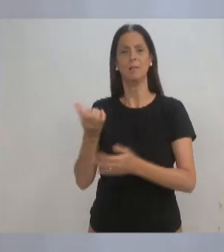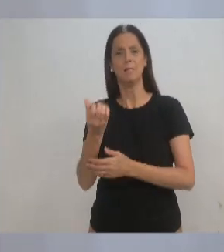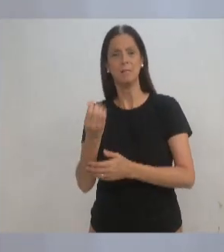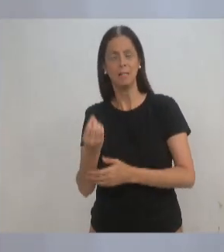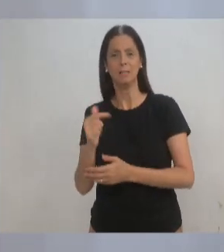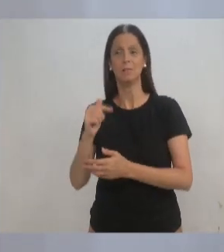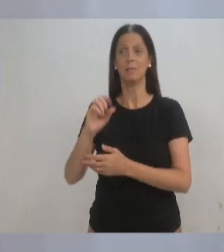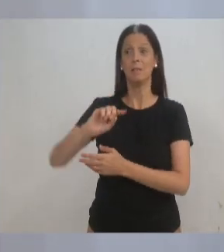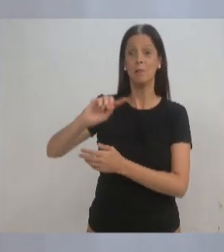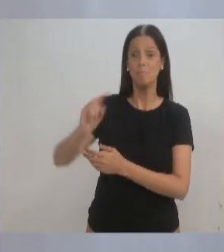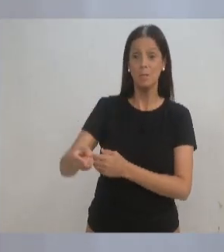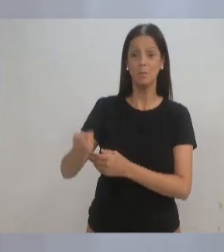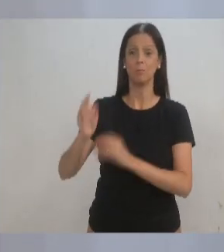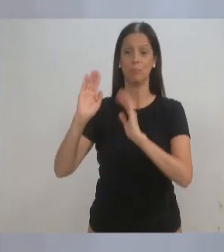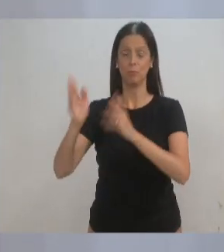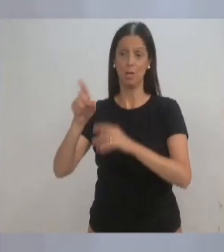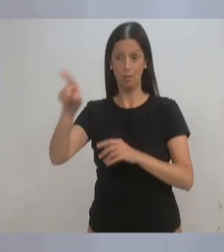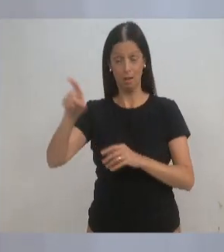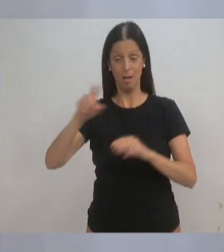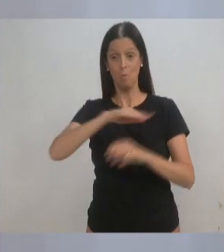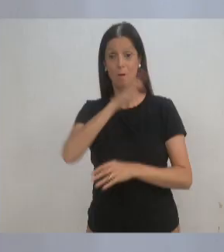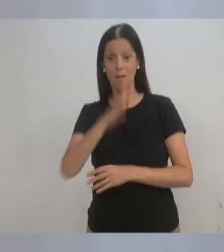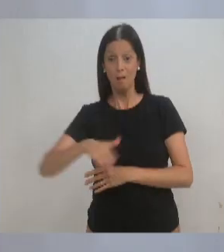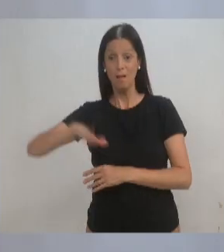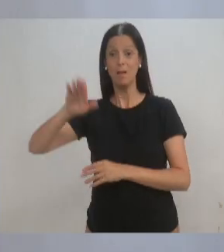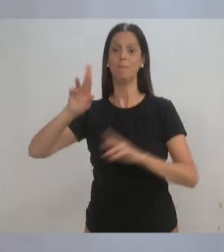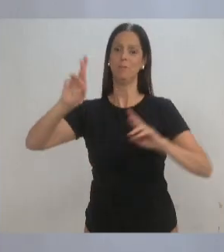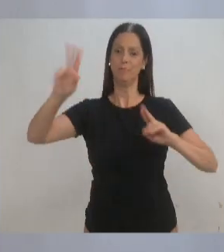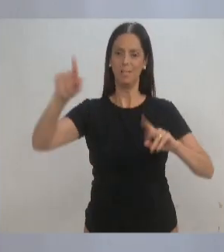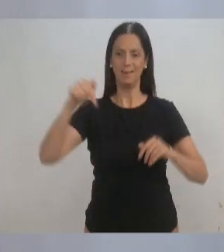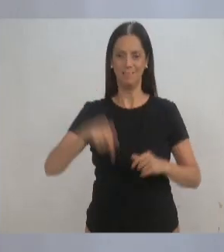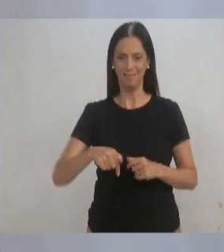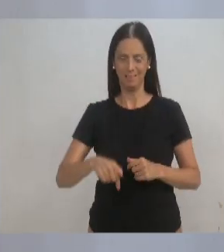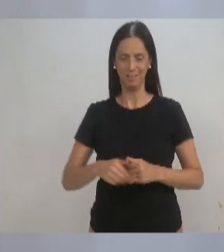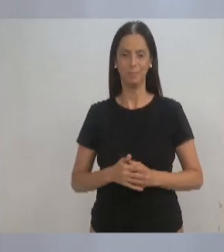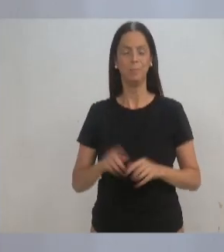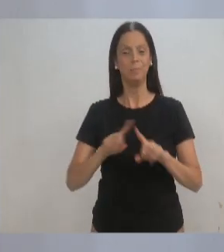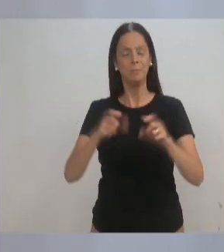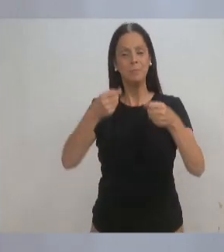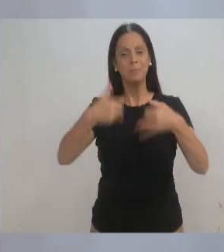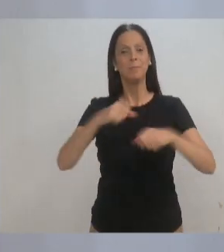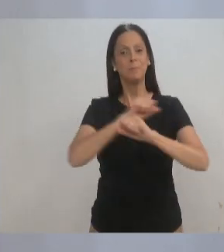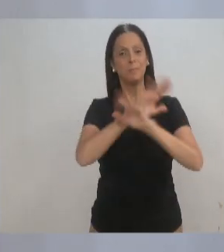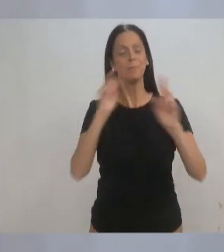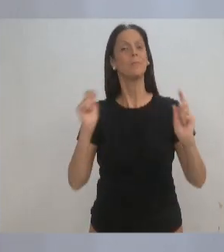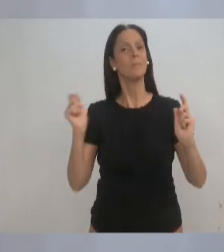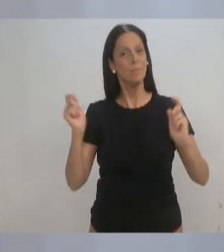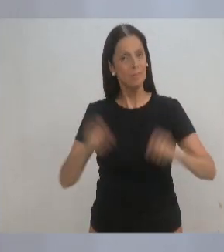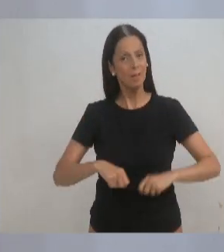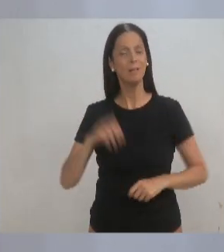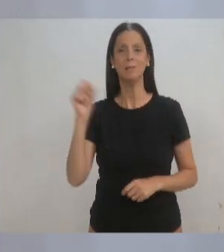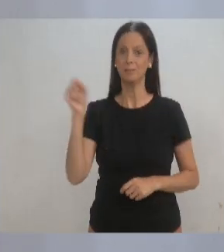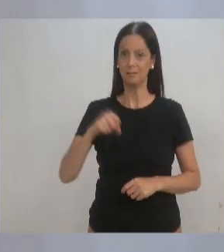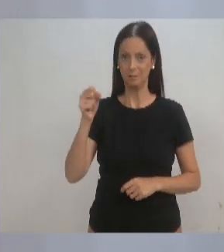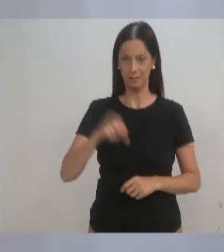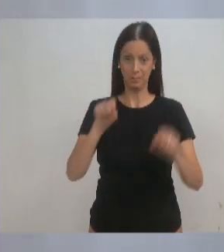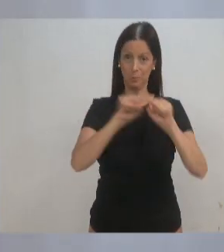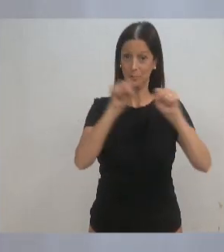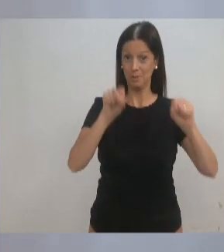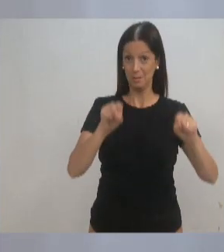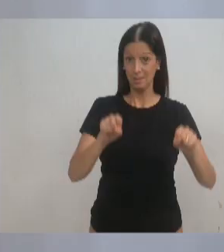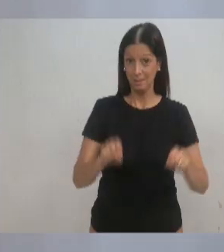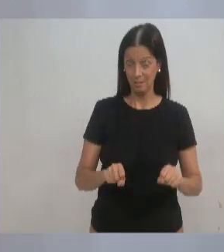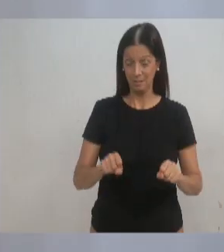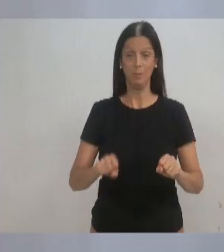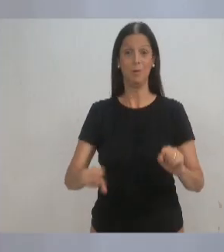situação, né? O relevo também é diferente. Mas aqui é importante deixar bem claro que é possível e o sistema, essa